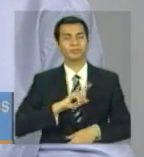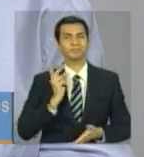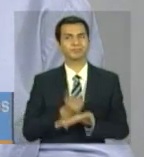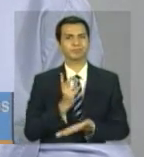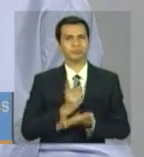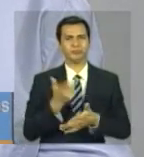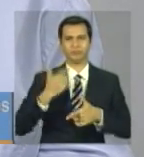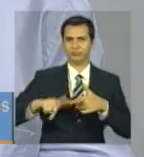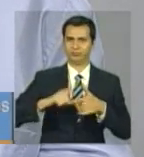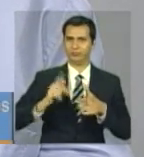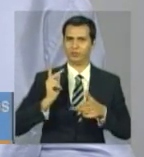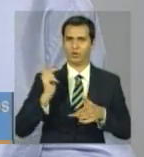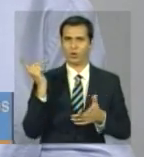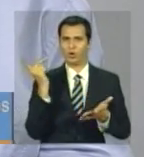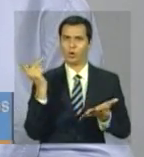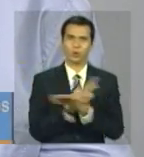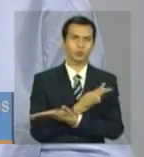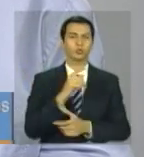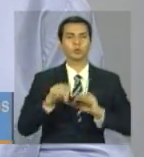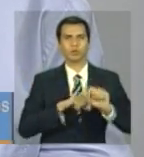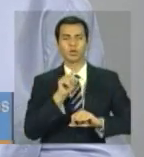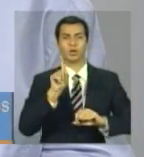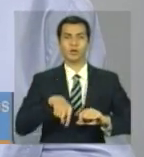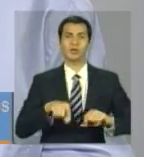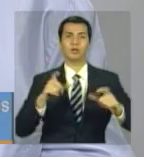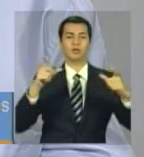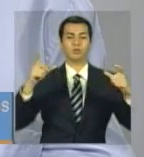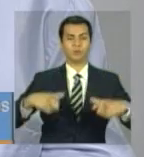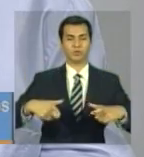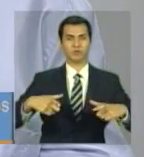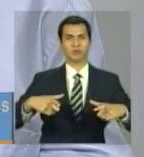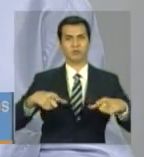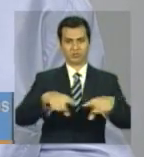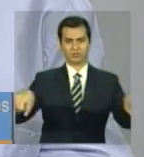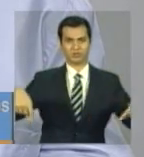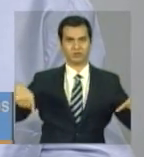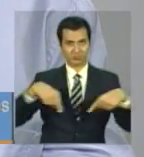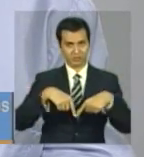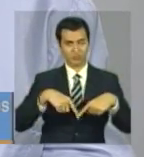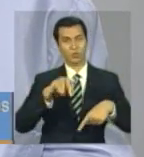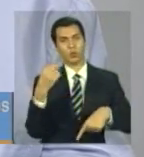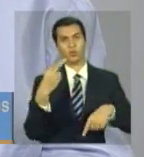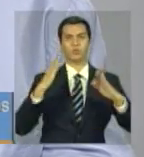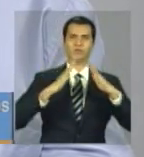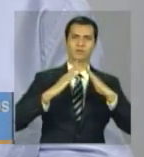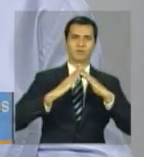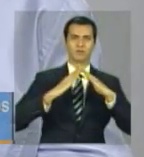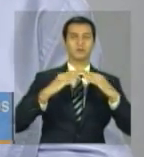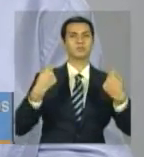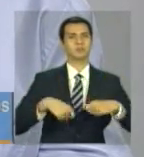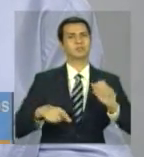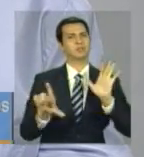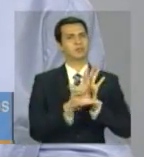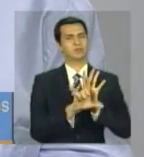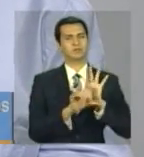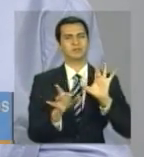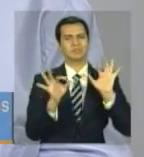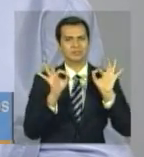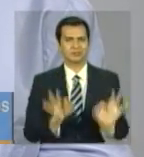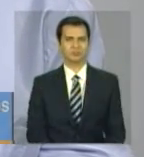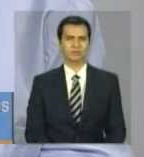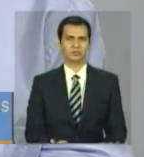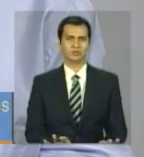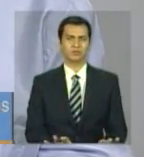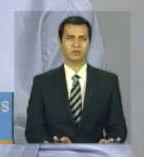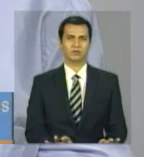né? Porque a partir de 2007, né, quando eram feitos os convênios, começou o repasse com a Caixa, também a legalização do imóvel. O imóvel ele tem que